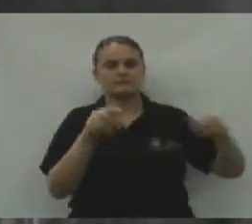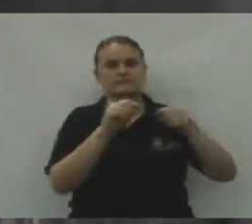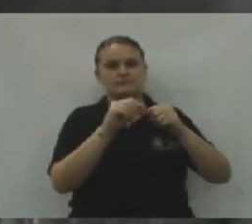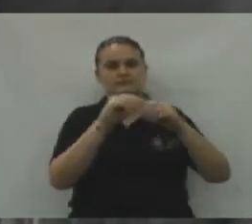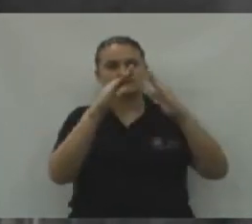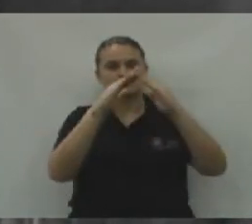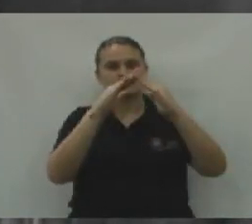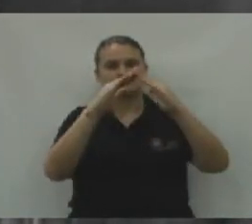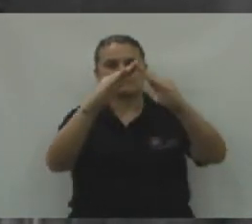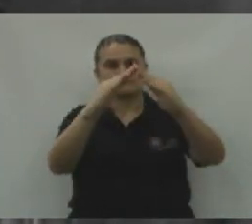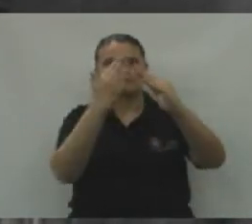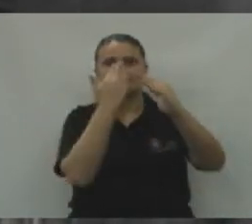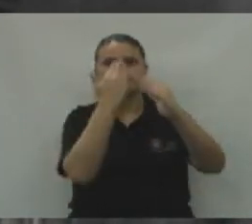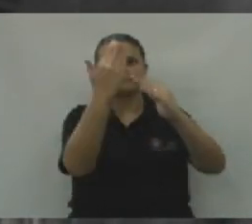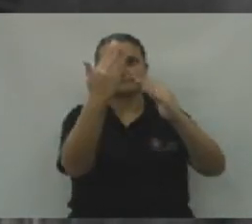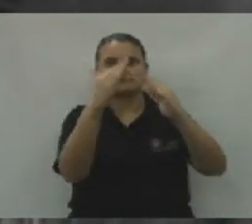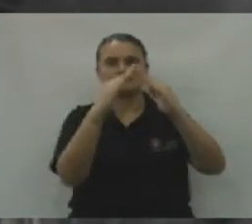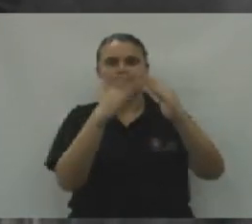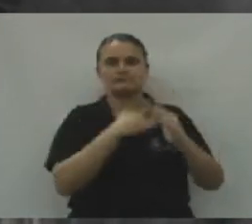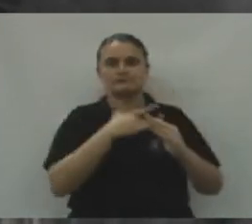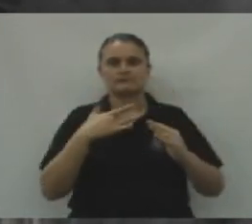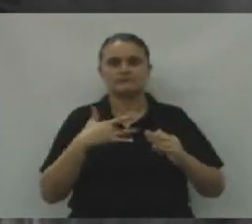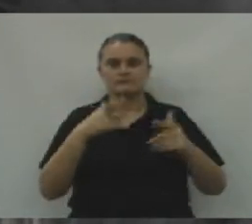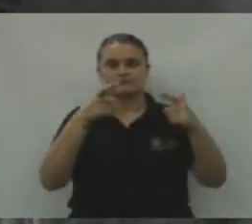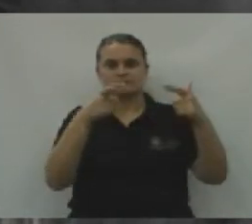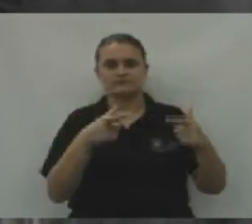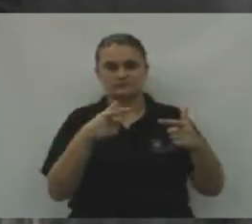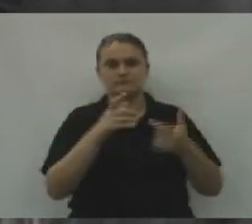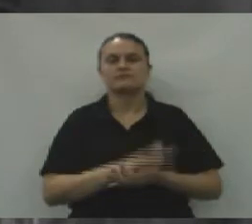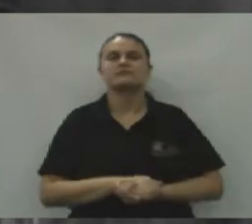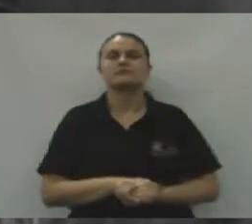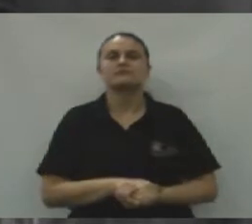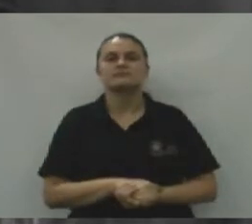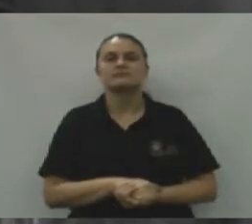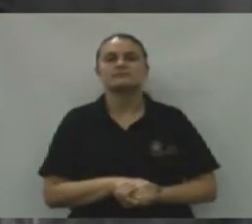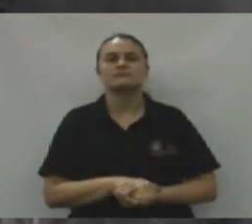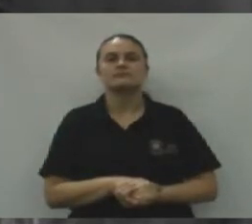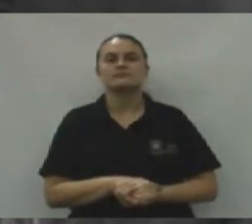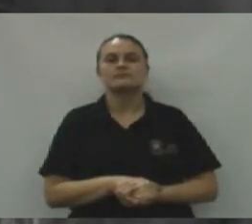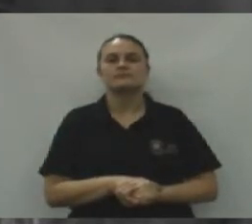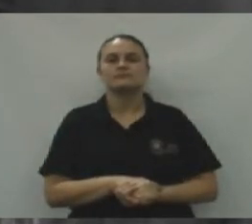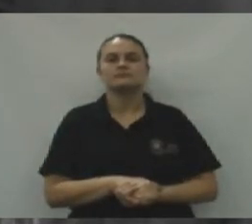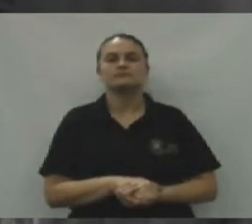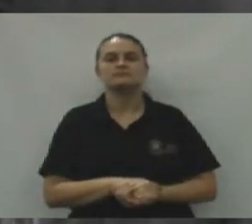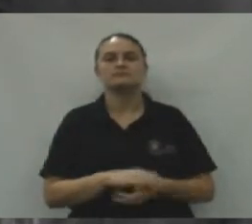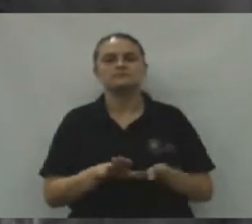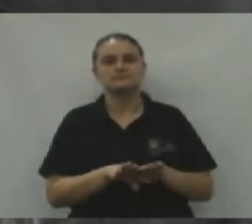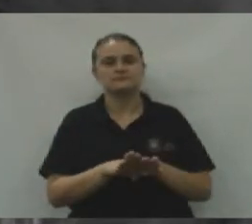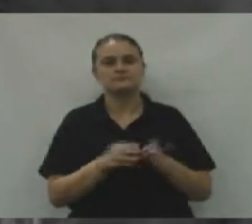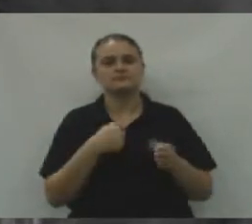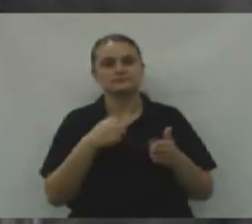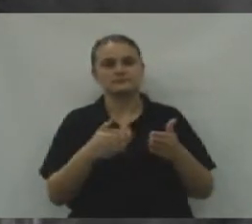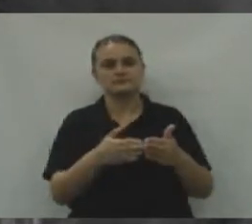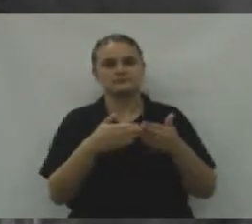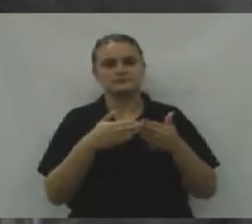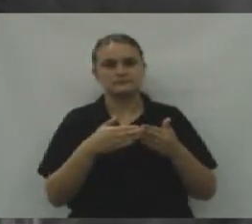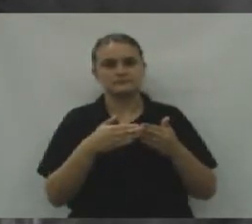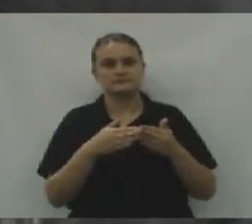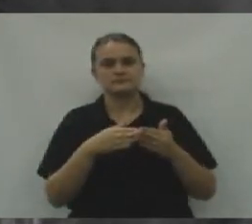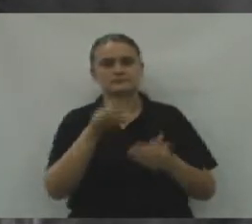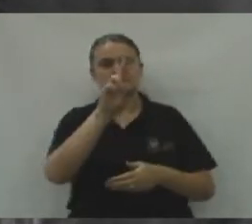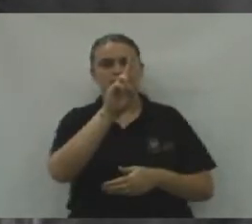fazer uma cobertura naquele local, e um outro requerimento solicitando que na